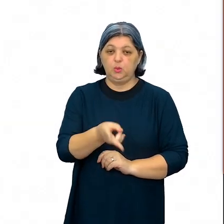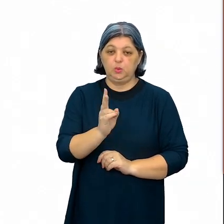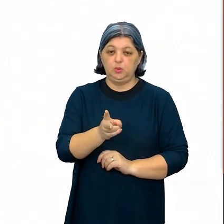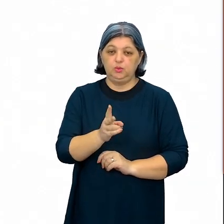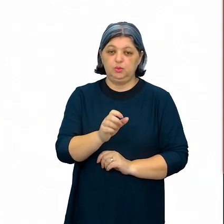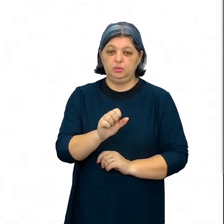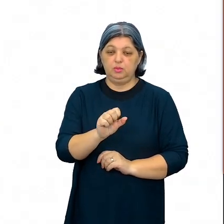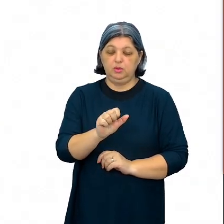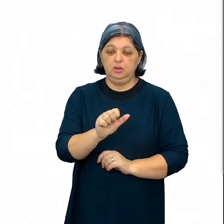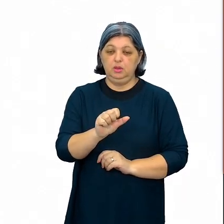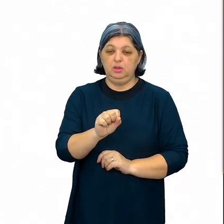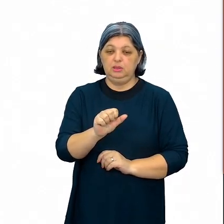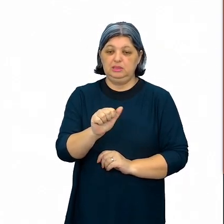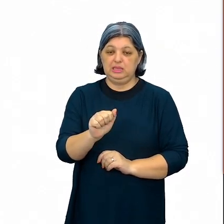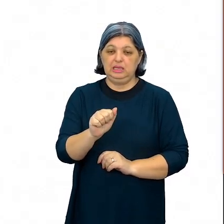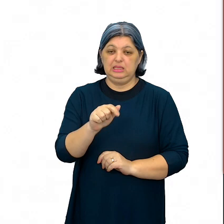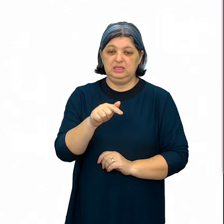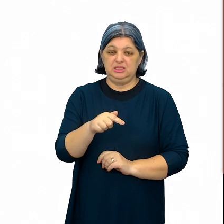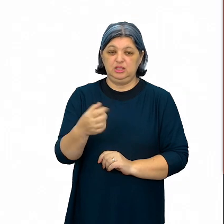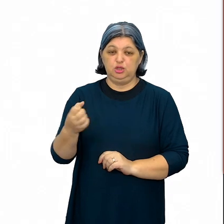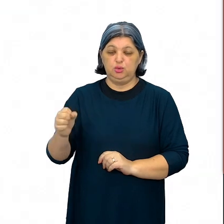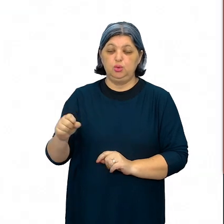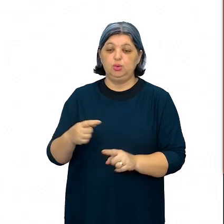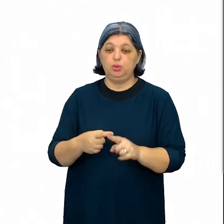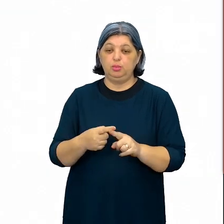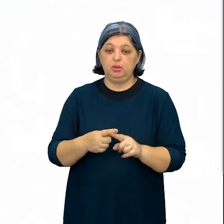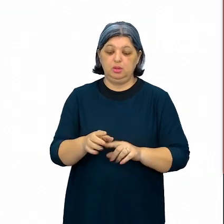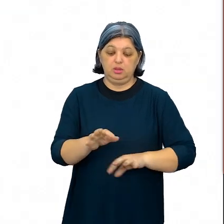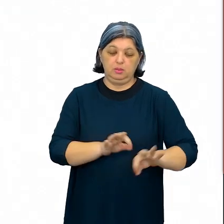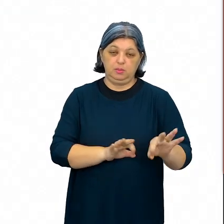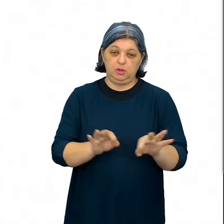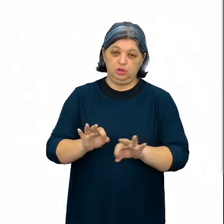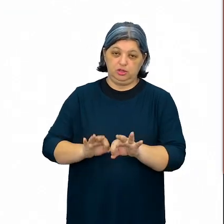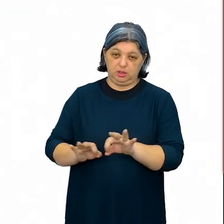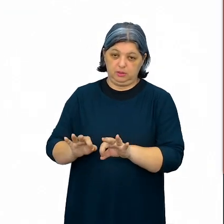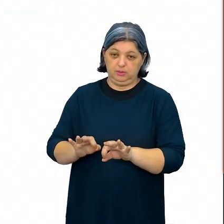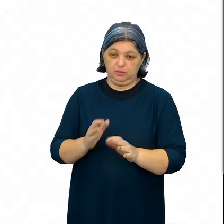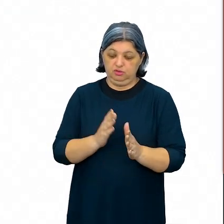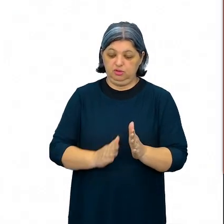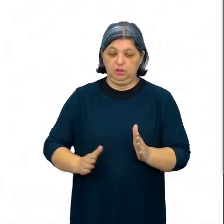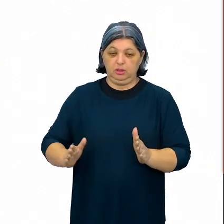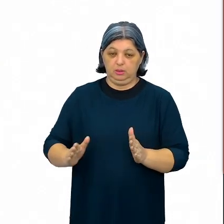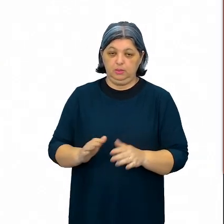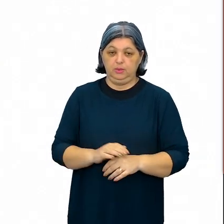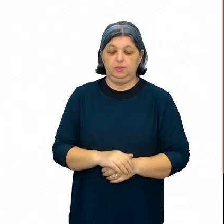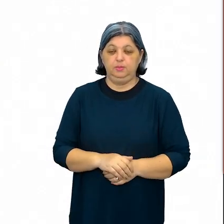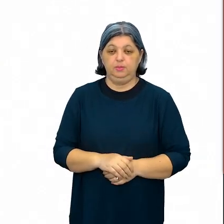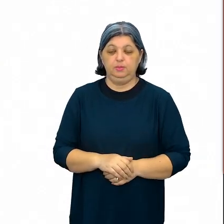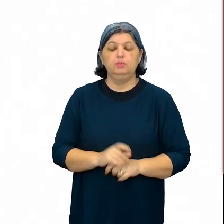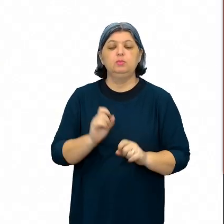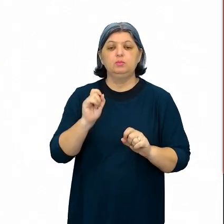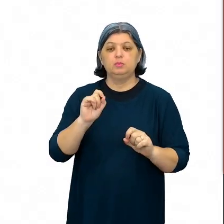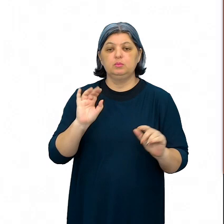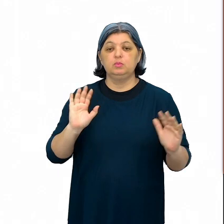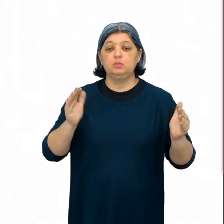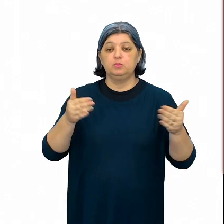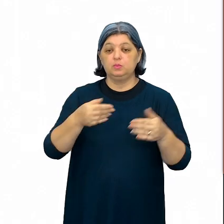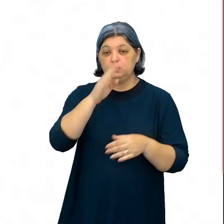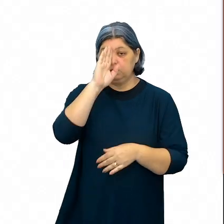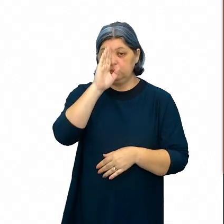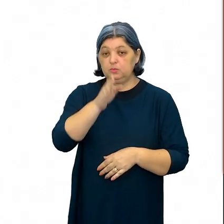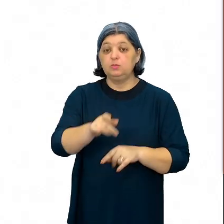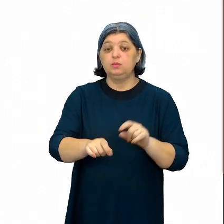sequência atividades 78 por conta daqueles ajustes que eu já disse a vocês e qual que é o nosso o nosso foco principal